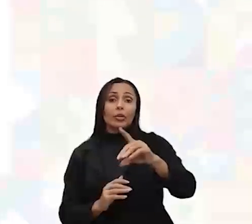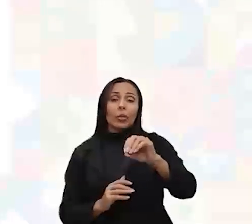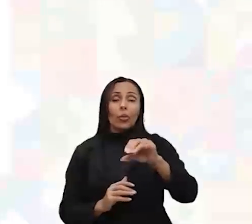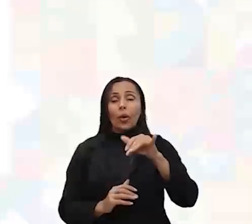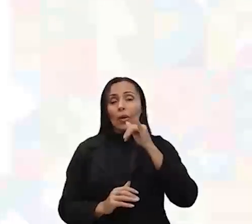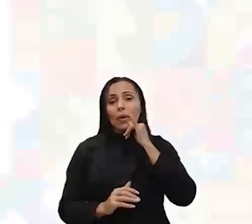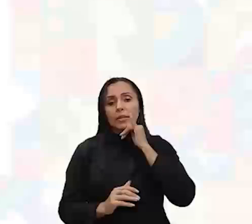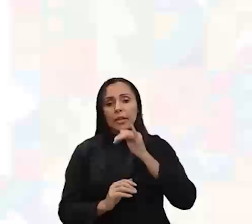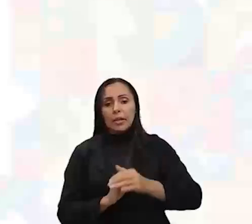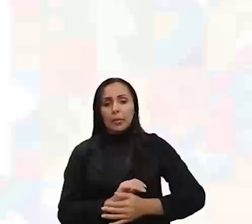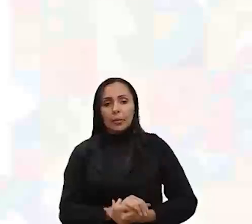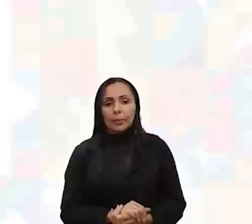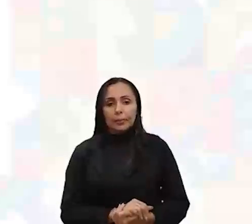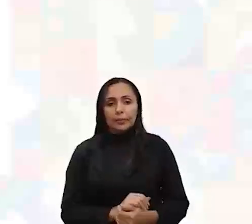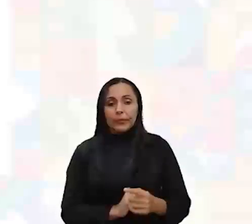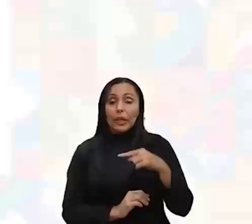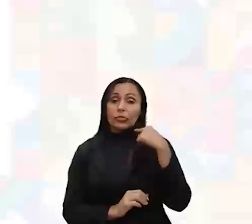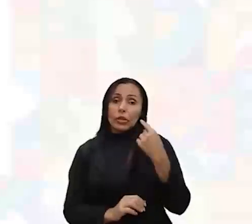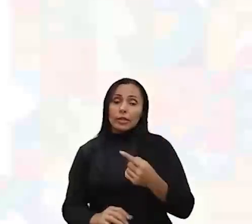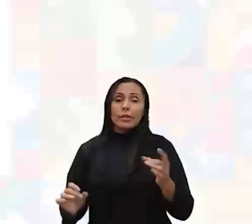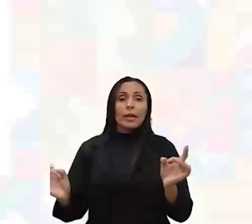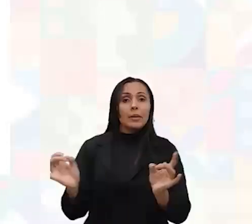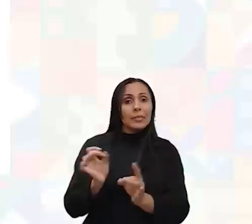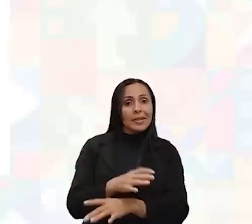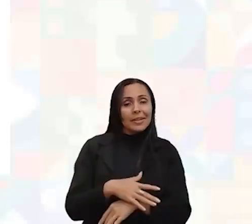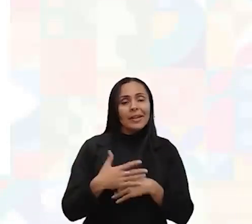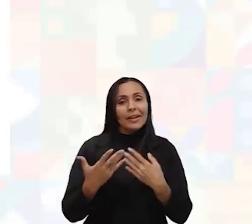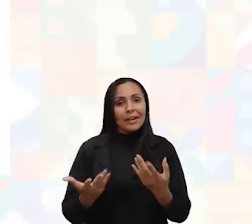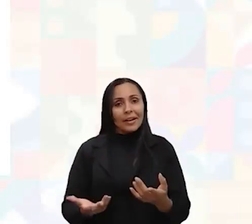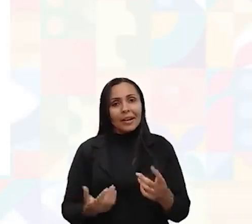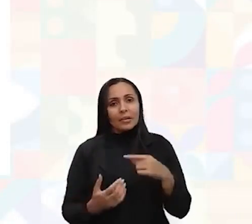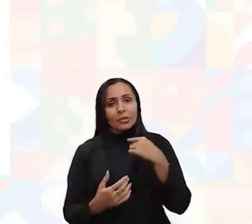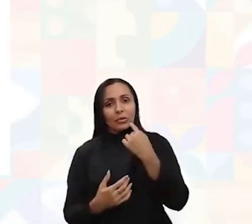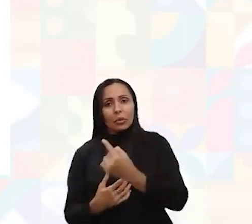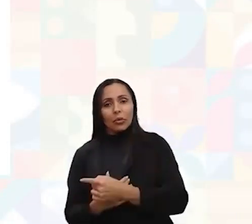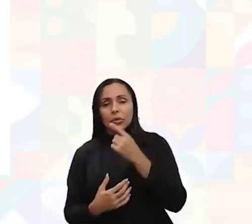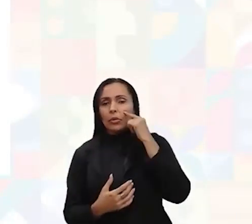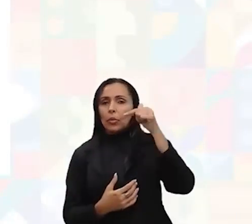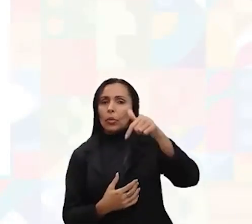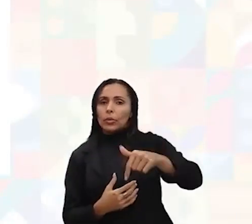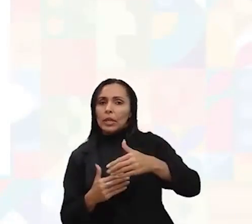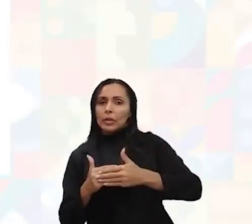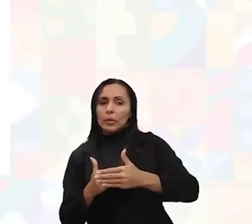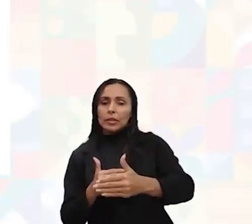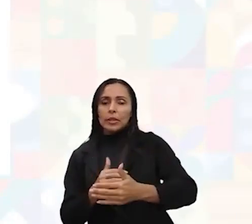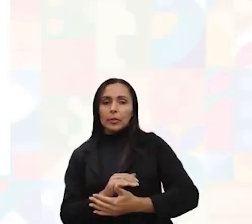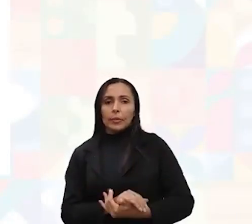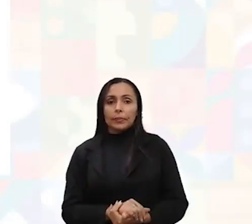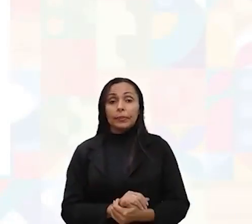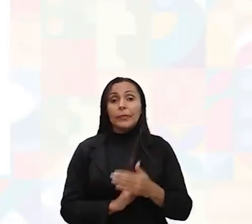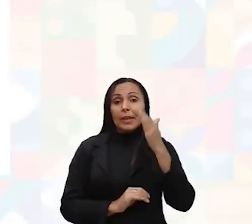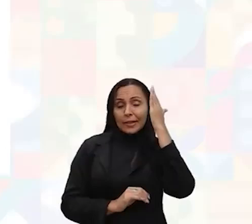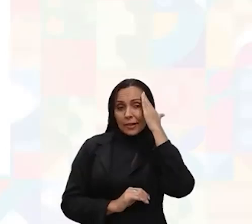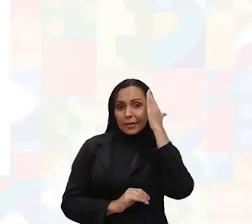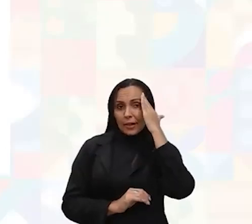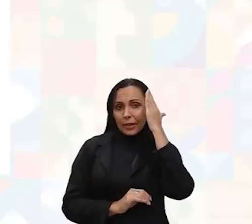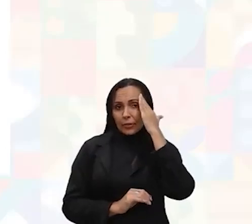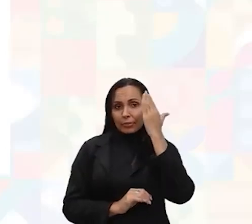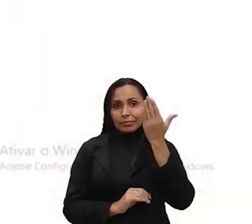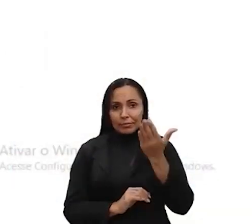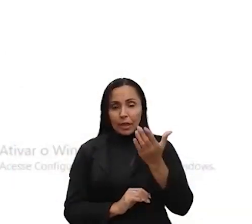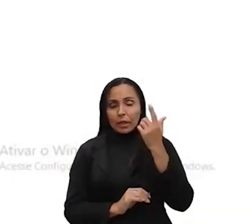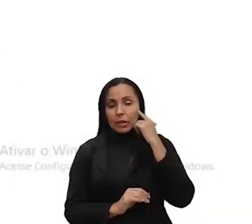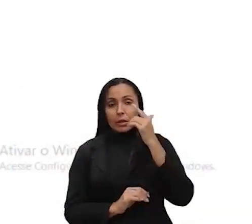certo? E a gente finaliza essa questão dos 7 princípios dessa forma, entendendo que